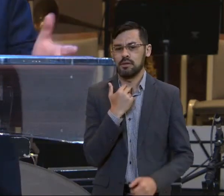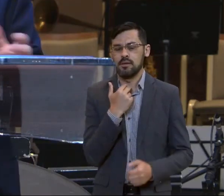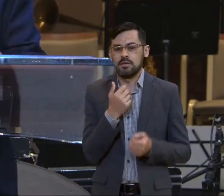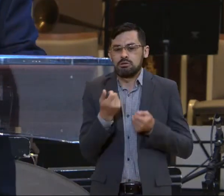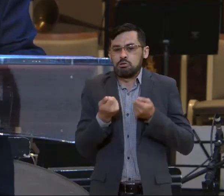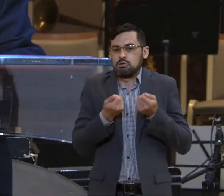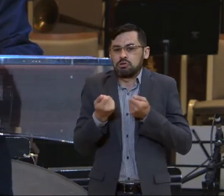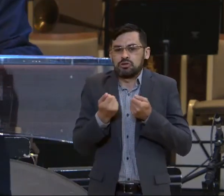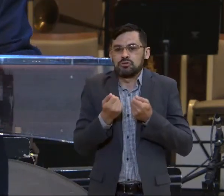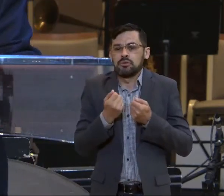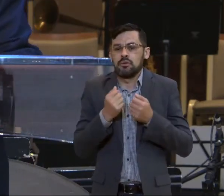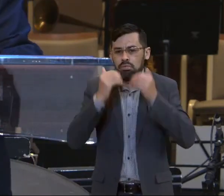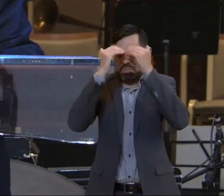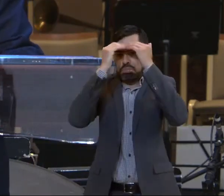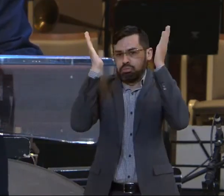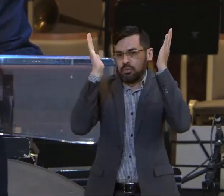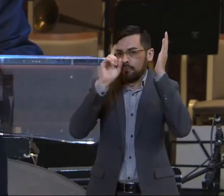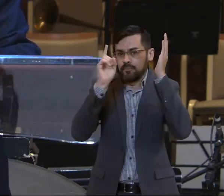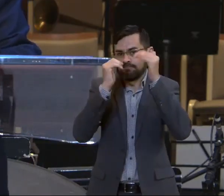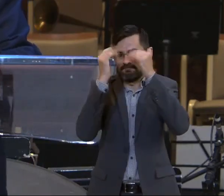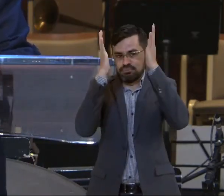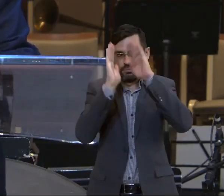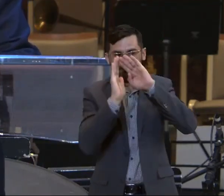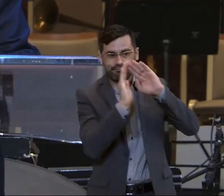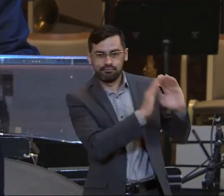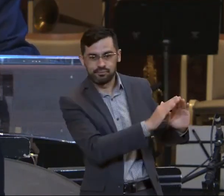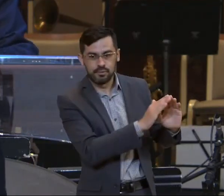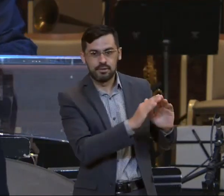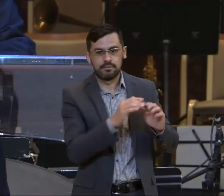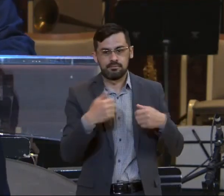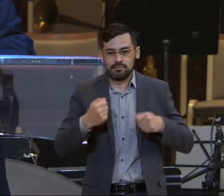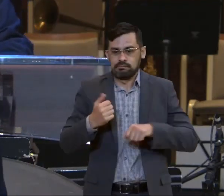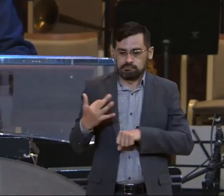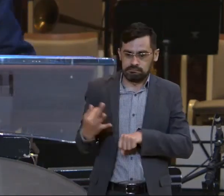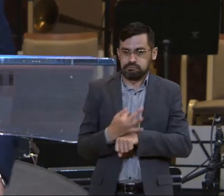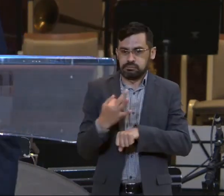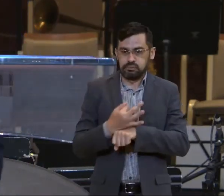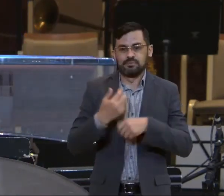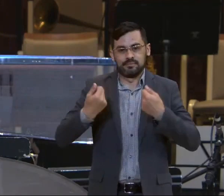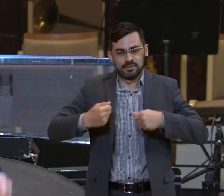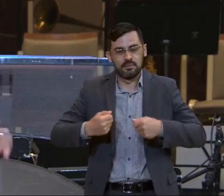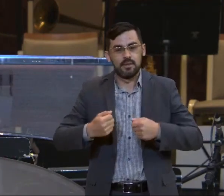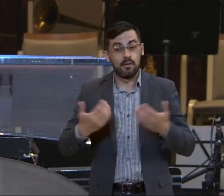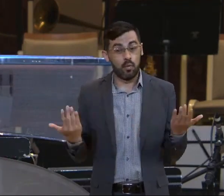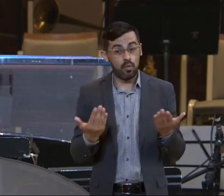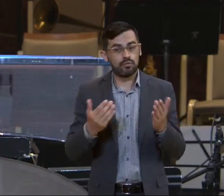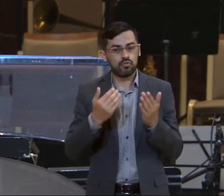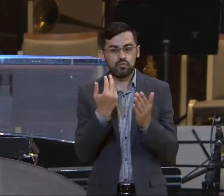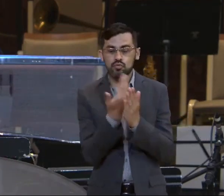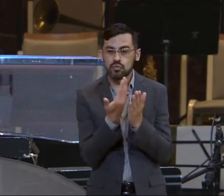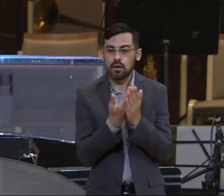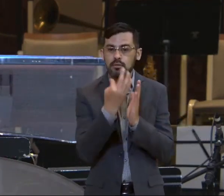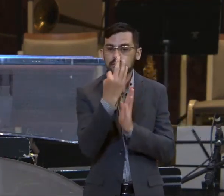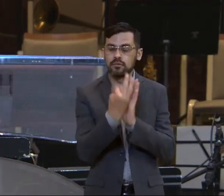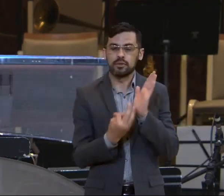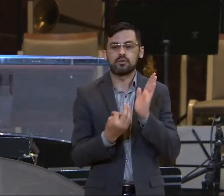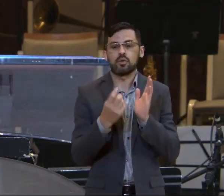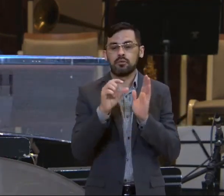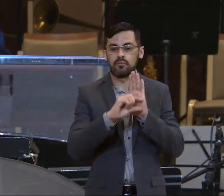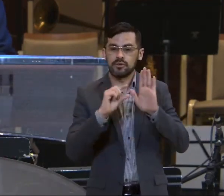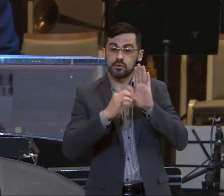dominado pelo desânimo. E hoje eu queria estudar com vocês aquilo que está no versículo 6, que diz assim: